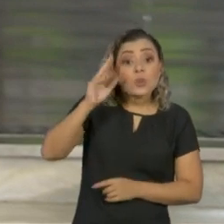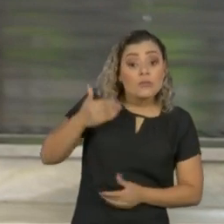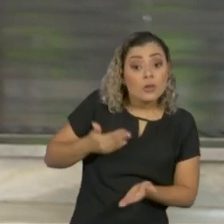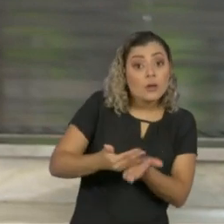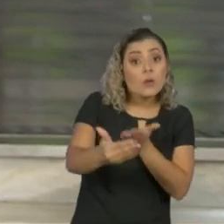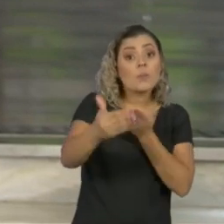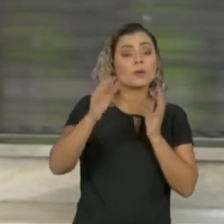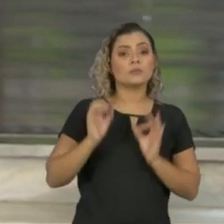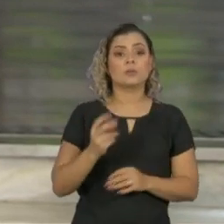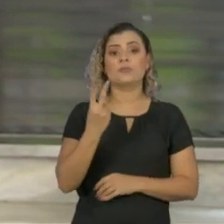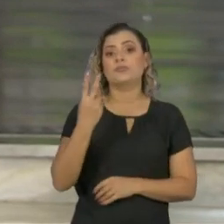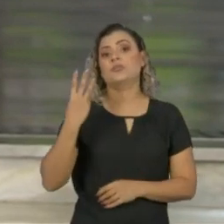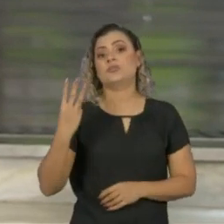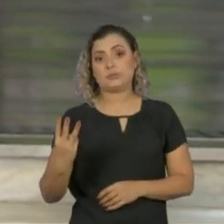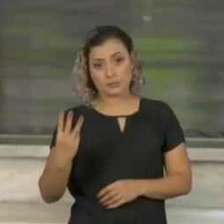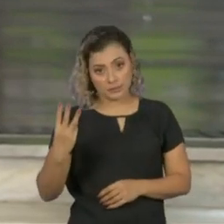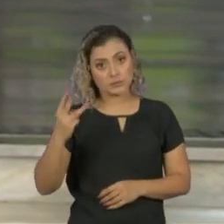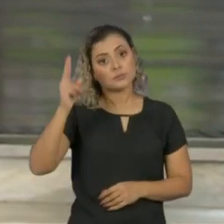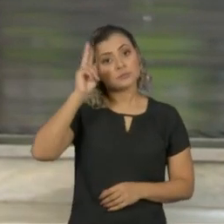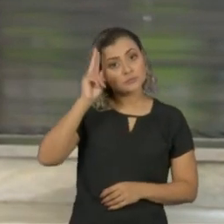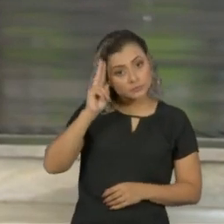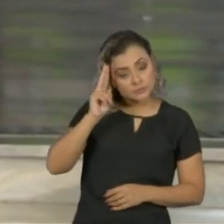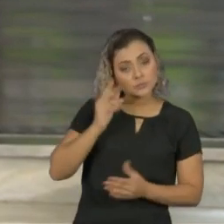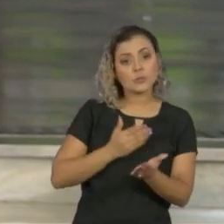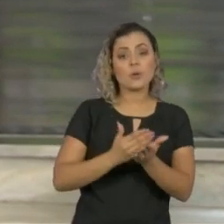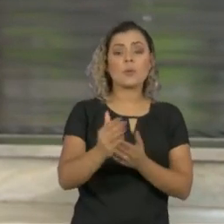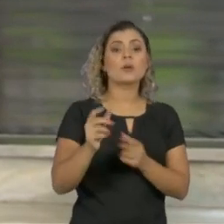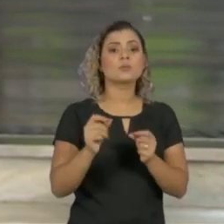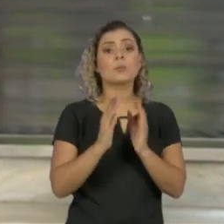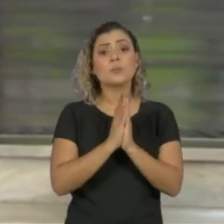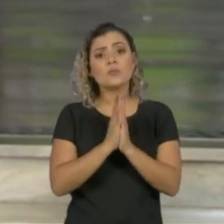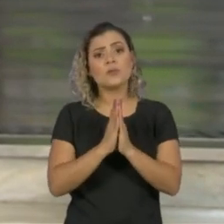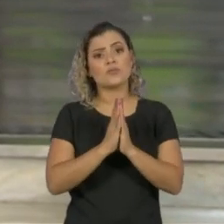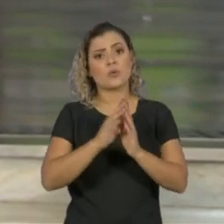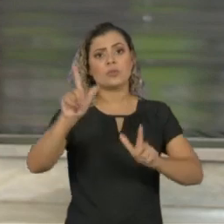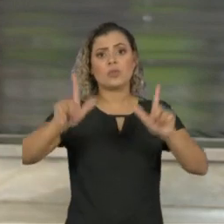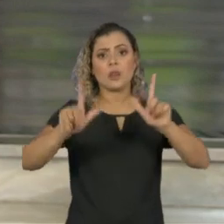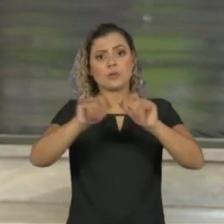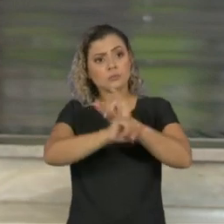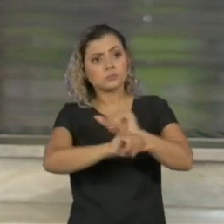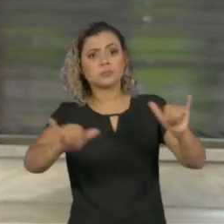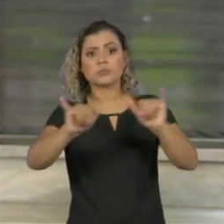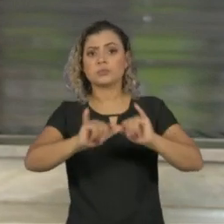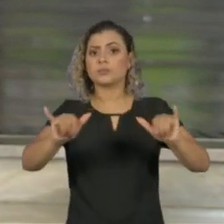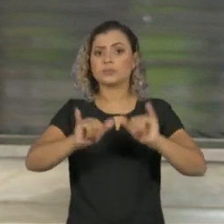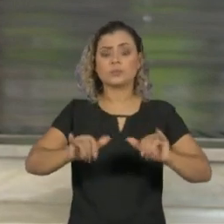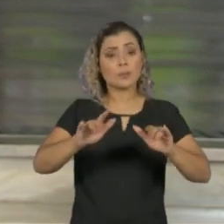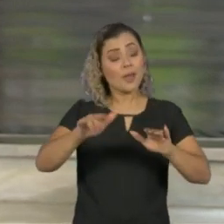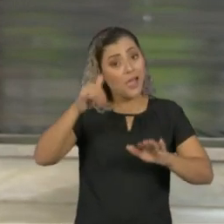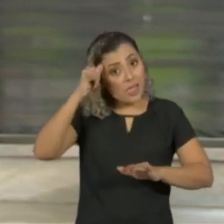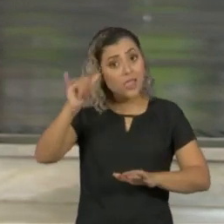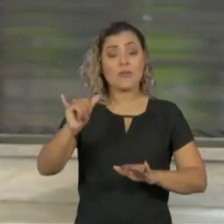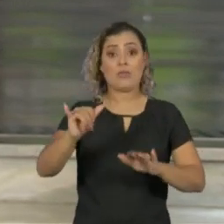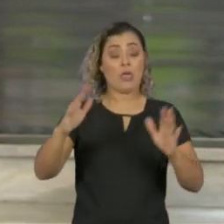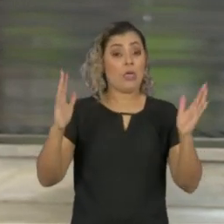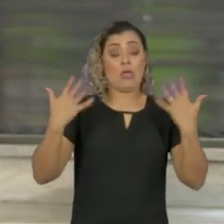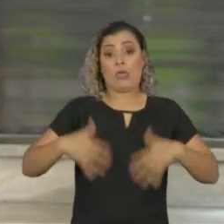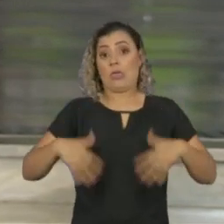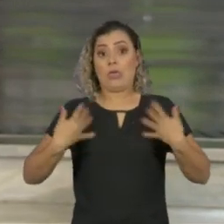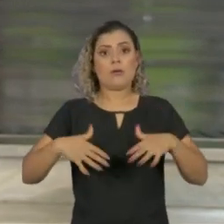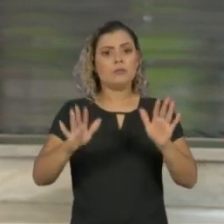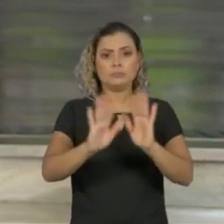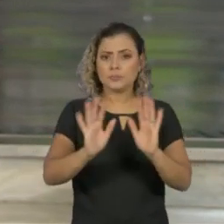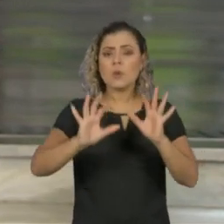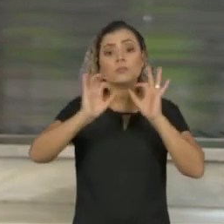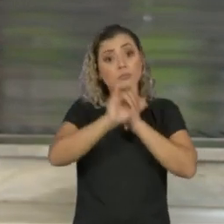dia 23, repito, a partir de segunda-feira, dia 23, e peço que os veículos, por favor, destaquem isso para que não haja nenhuma incorreção na informação